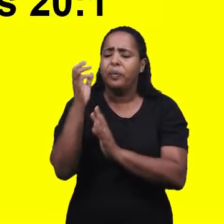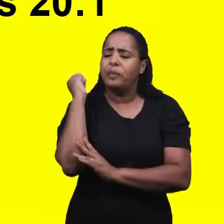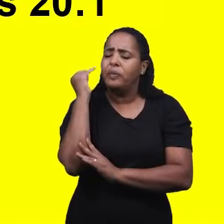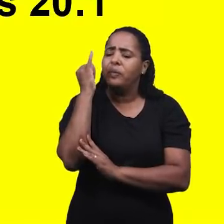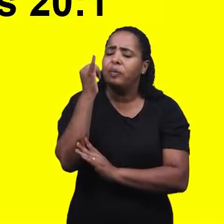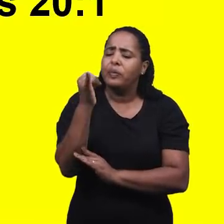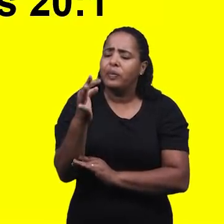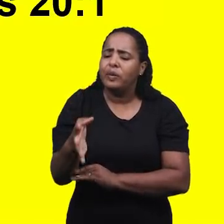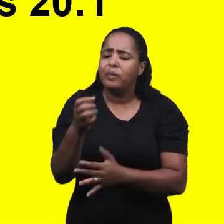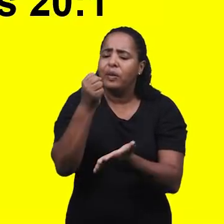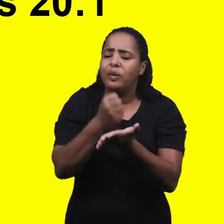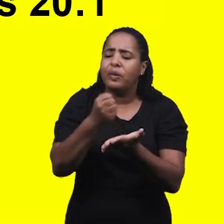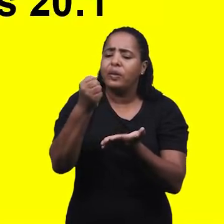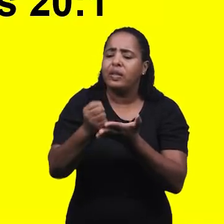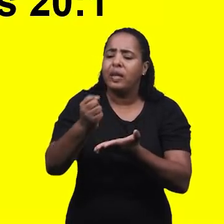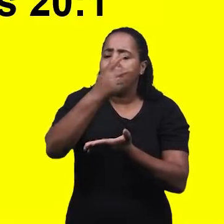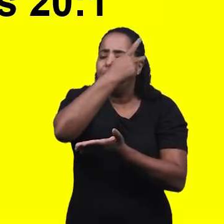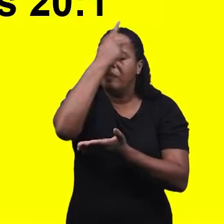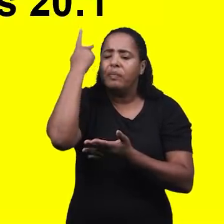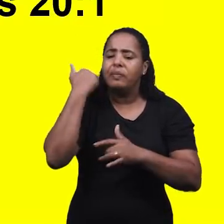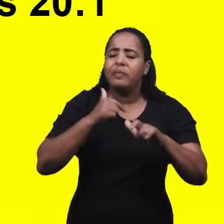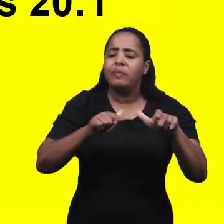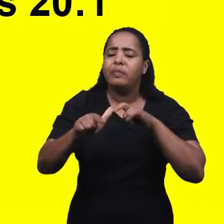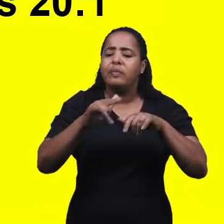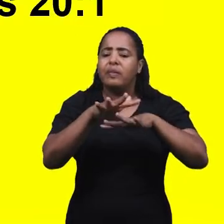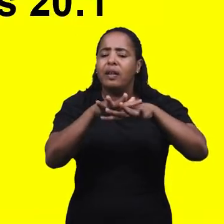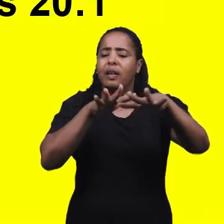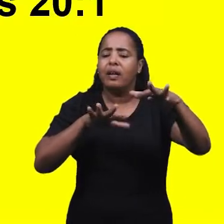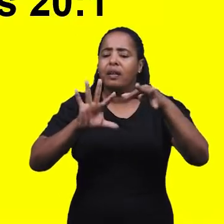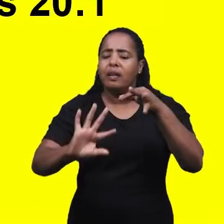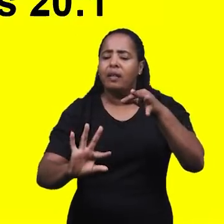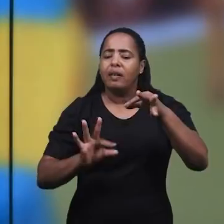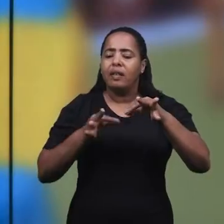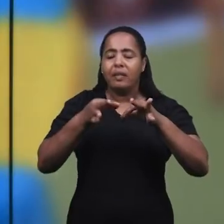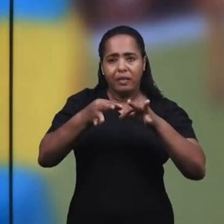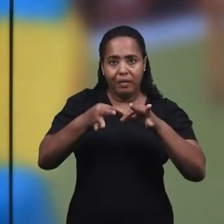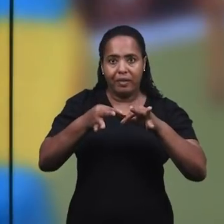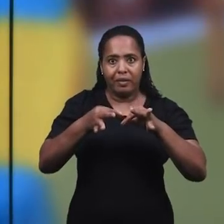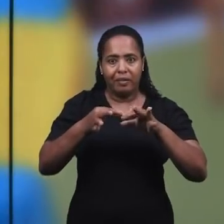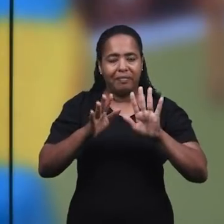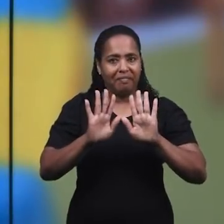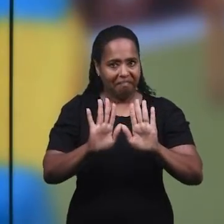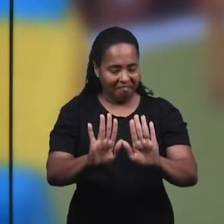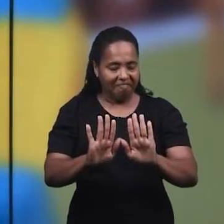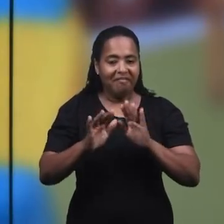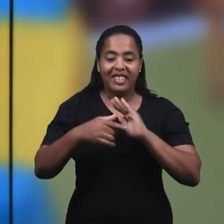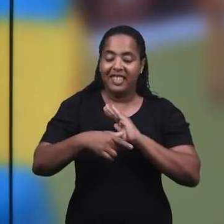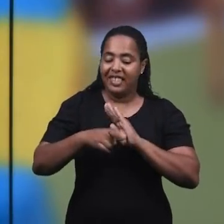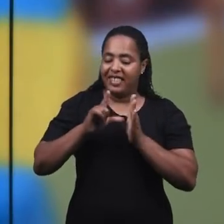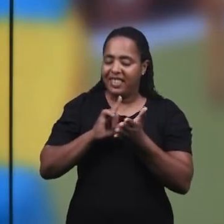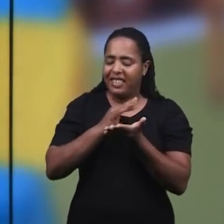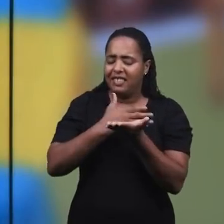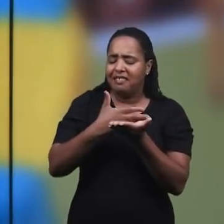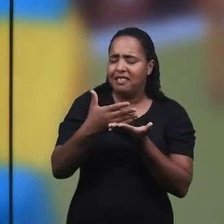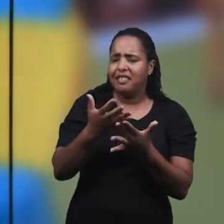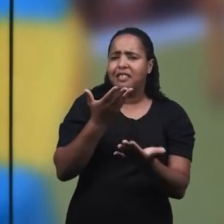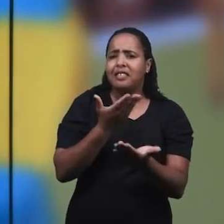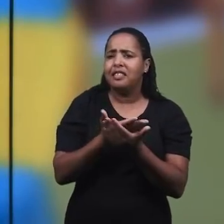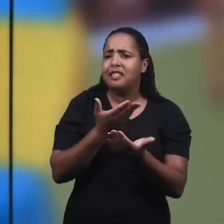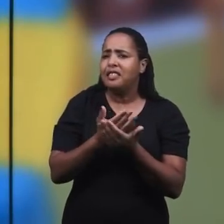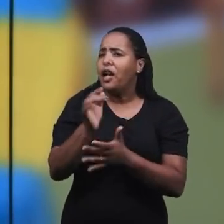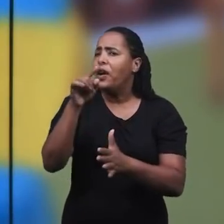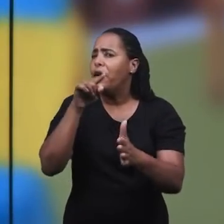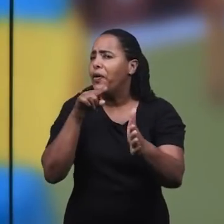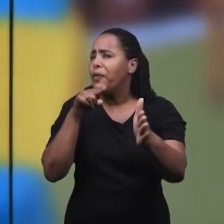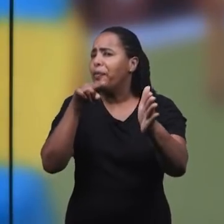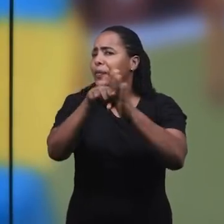a assalariar trabalhadores para a sua vinha. Antes de iniciar a nossa aula, eu quero fazer